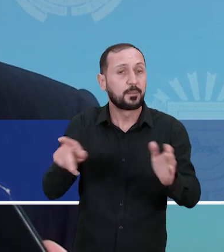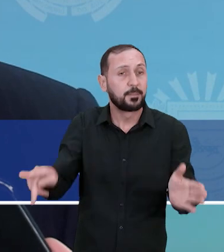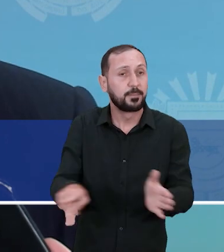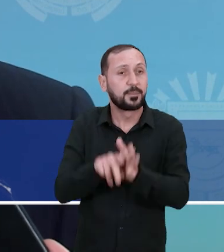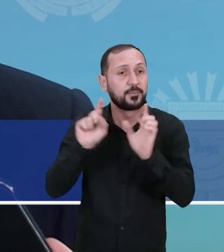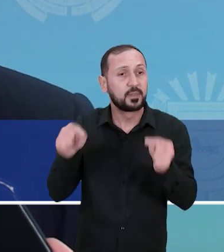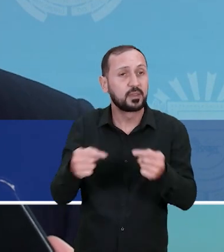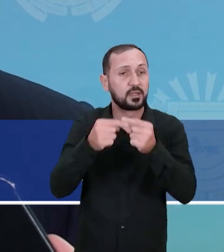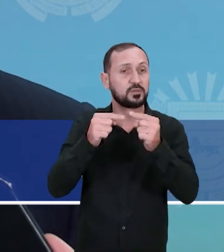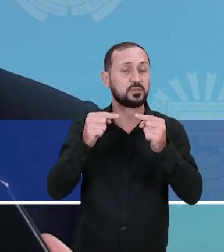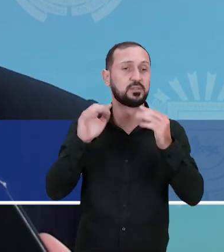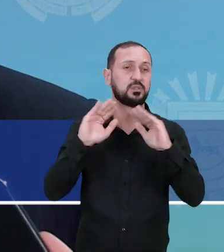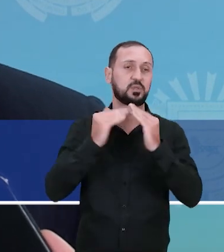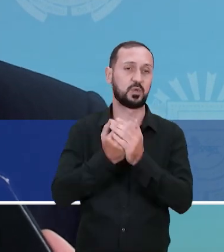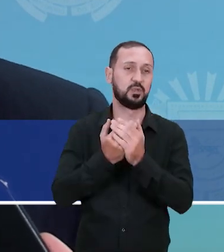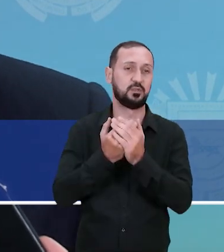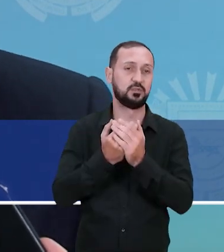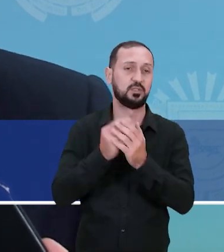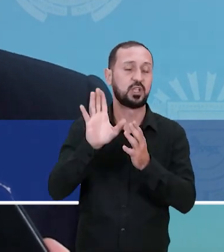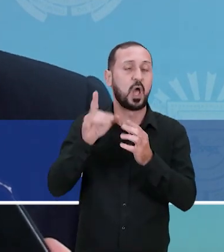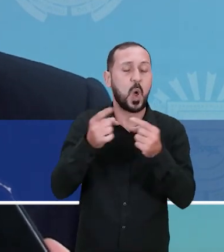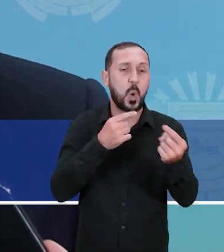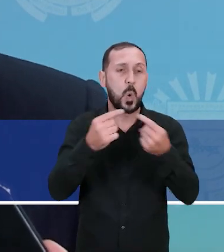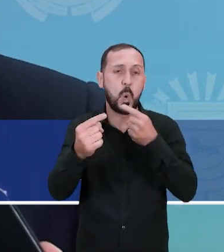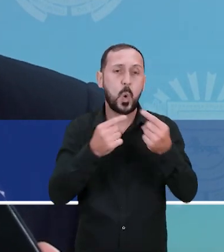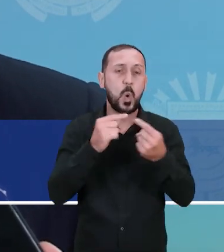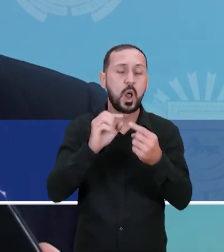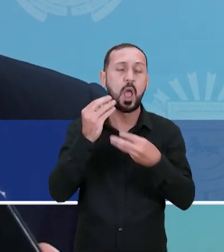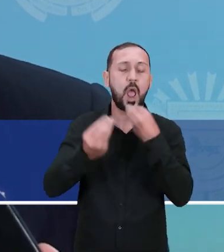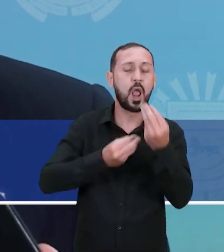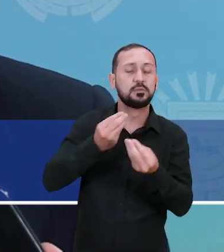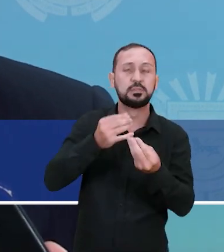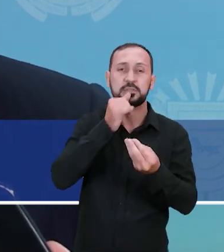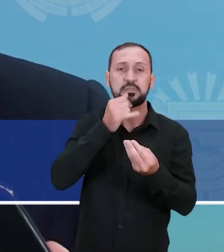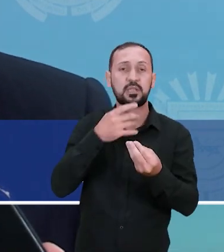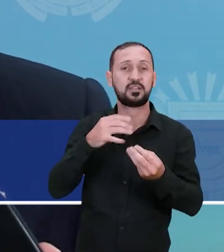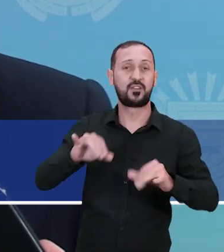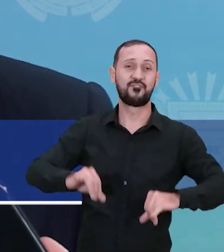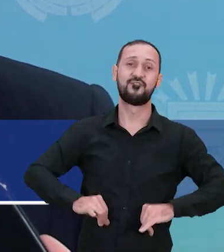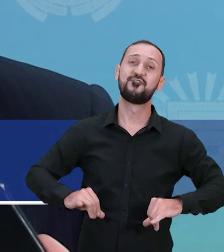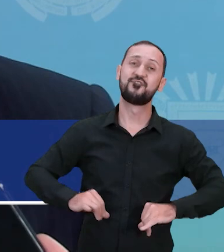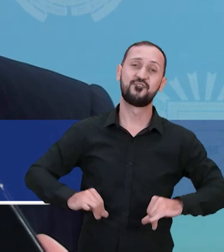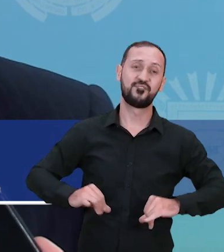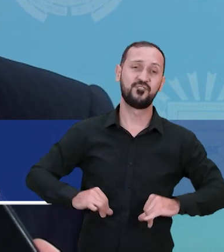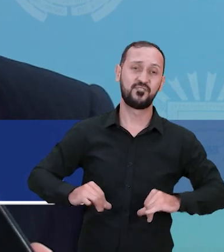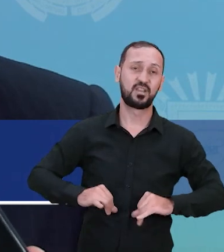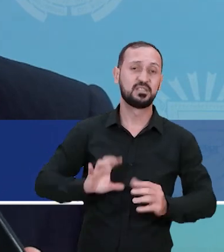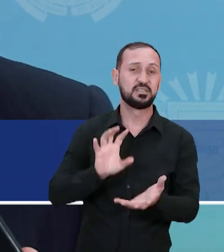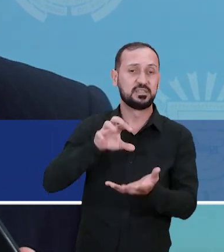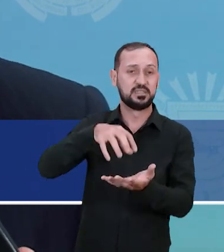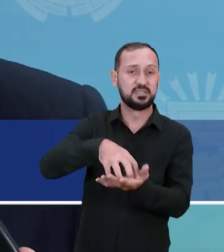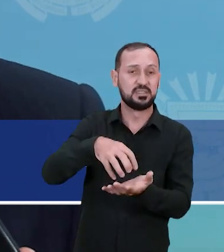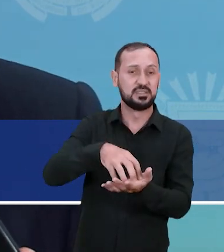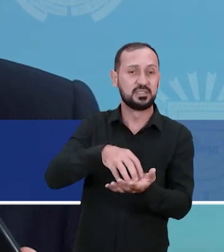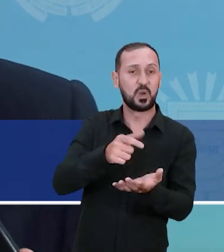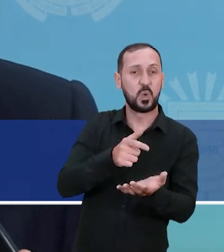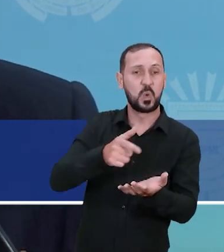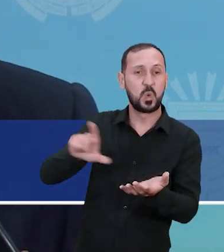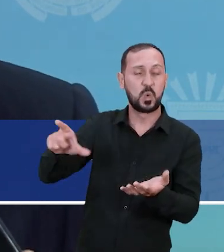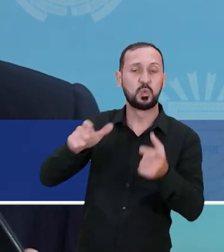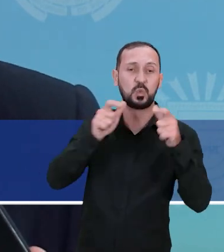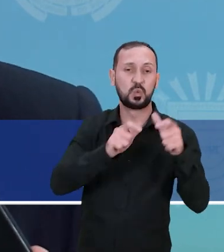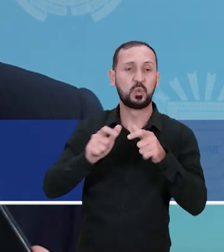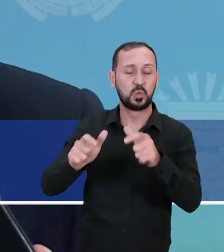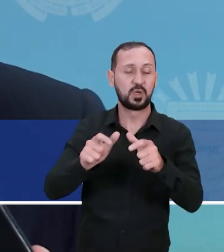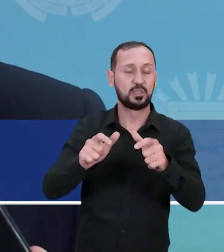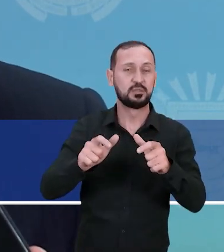de forma adequada nas escolas, né? Discutir também a questão da fome, né? Nas aldeias indígenas, em